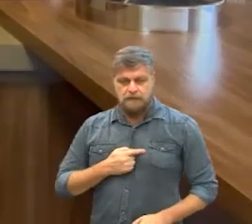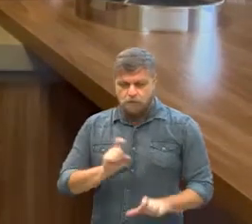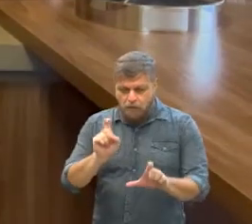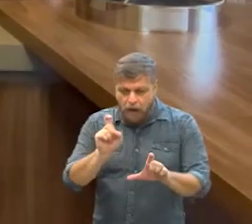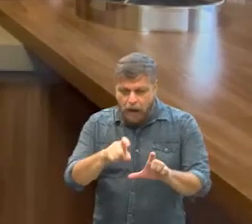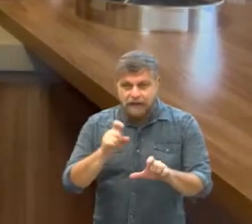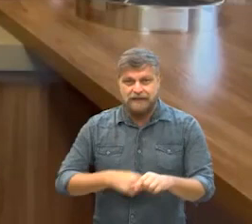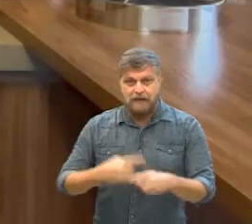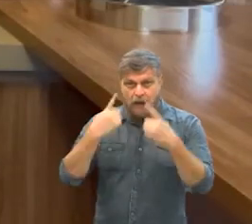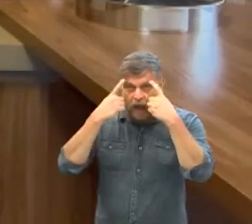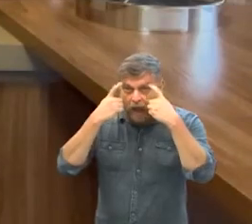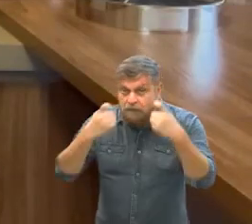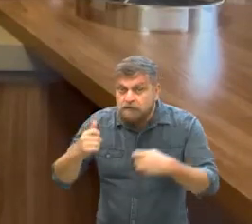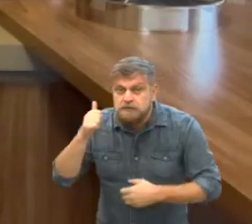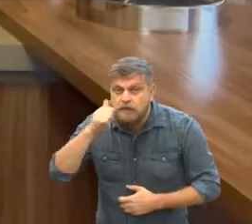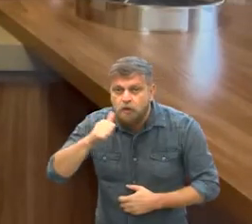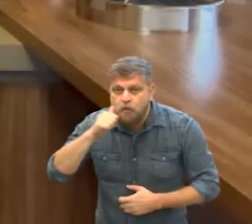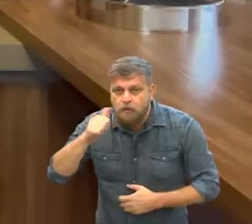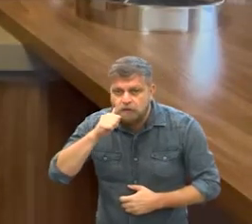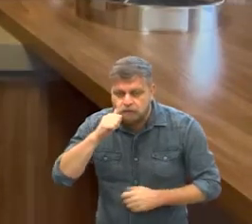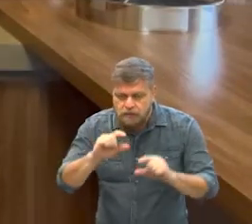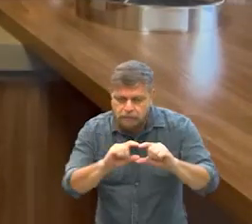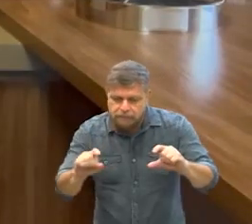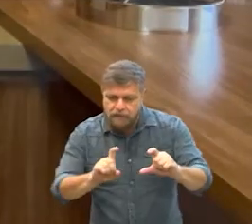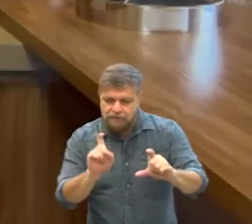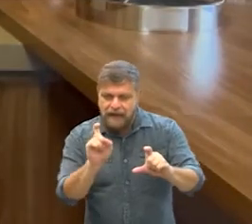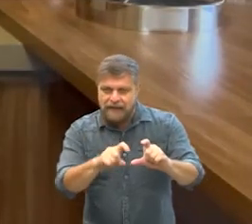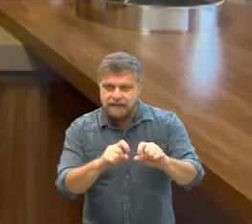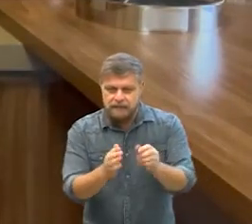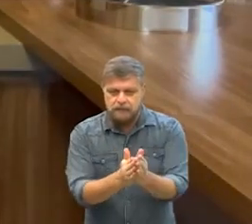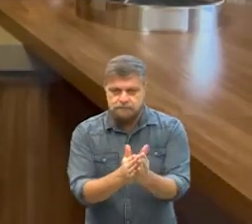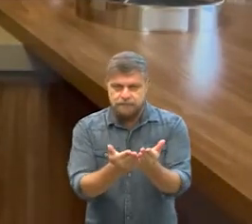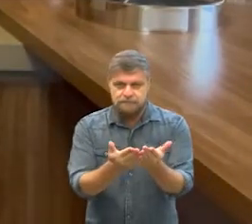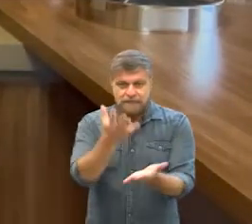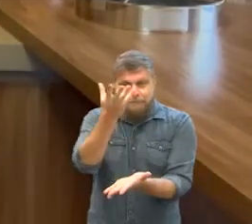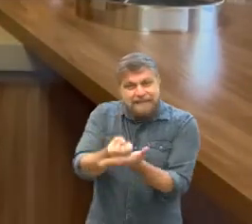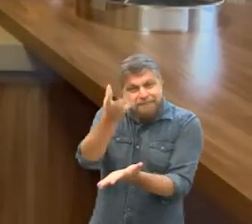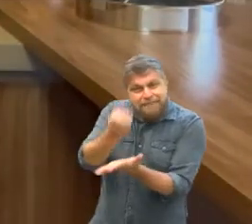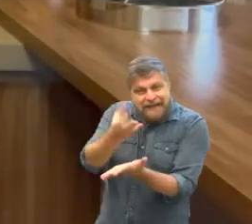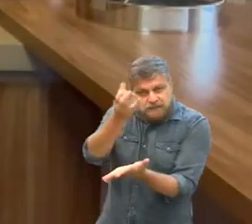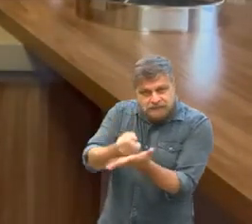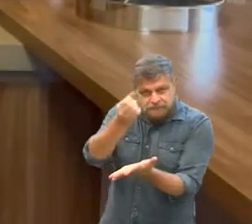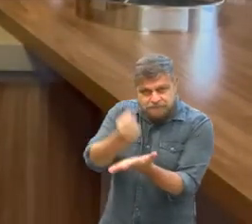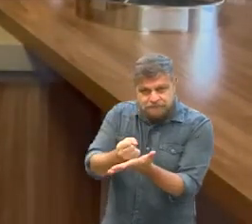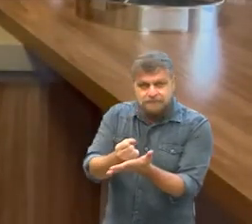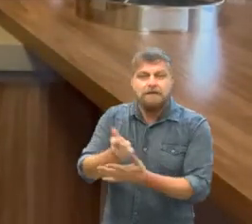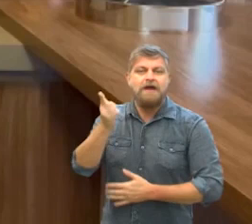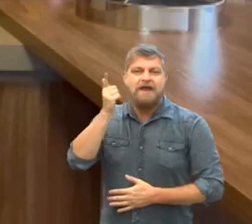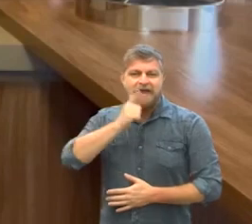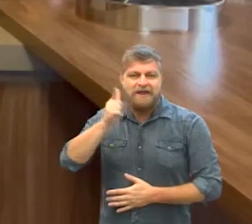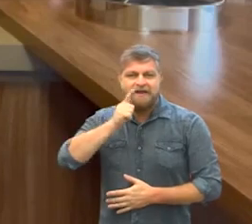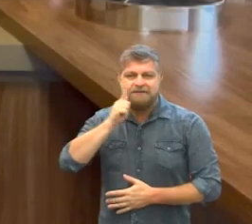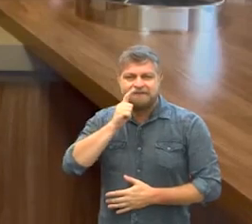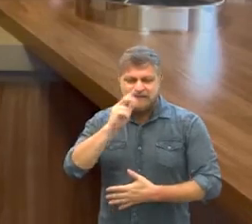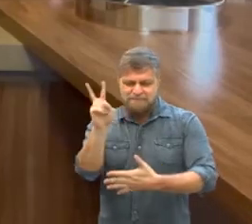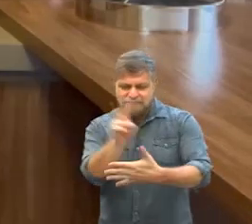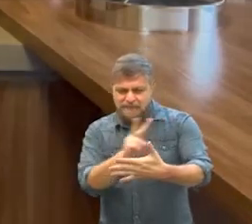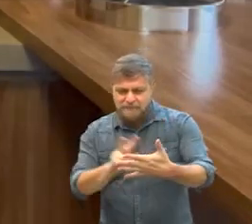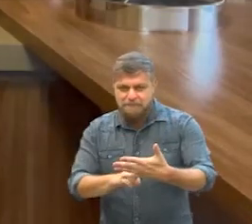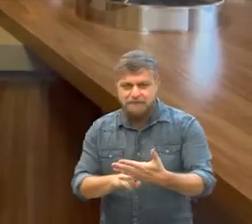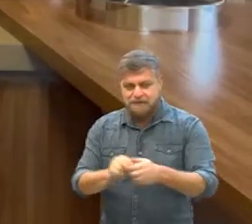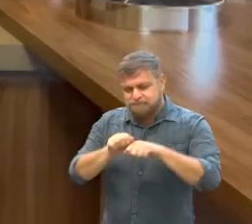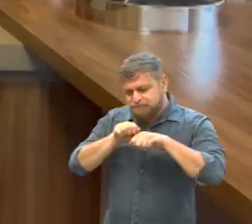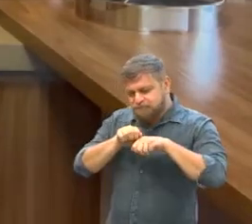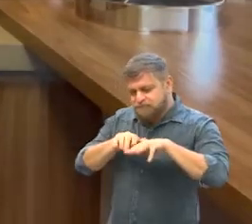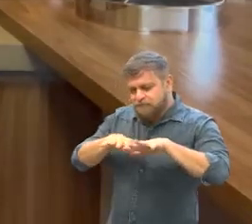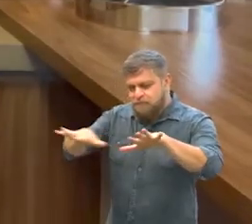Tem um ícone, violência contra a mulher, você só clicar nesse ícone vai ter nossa cartilha, você baixa e consegue